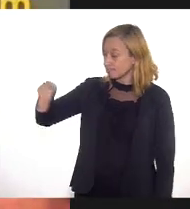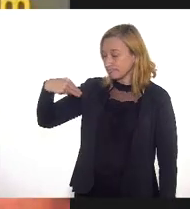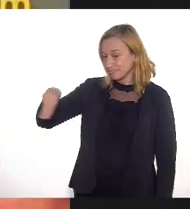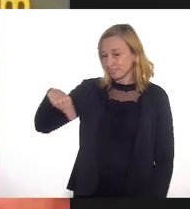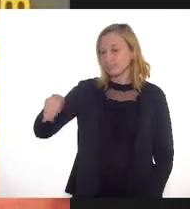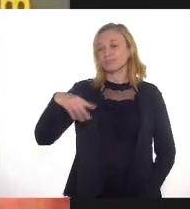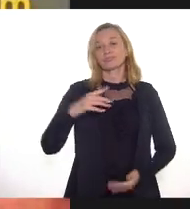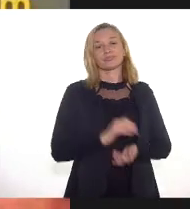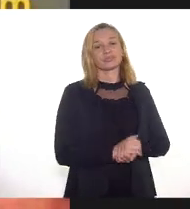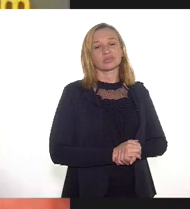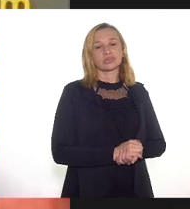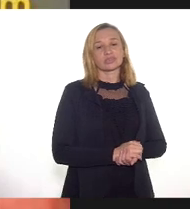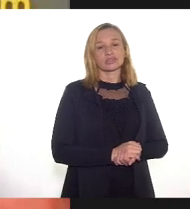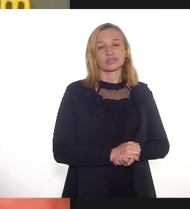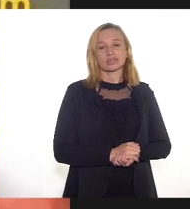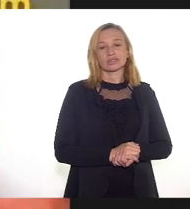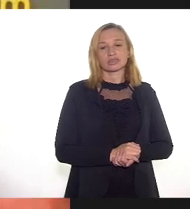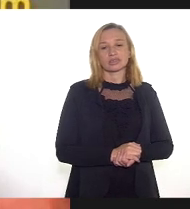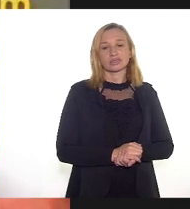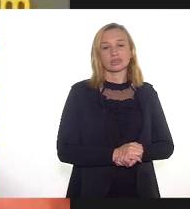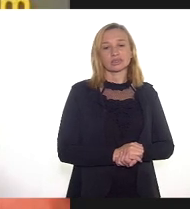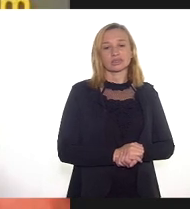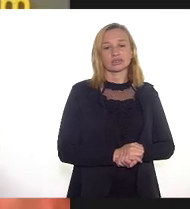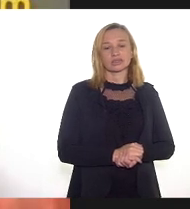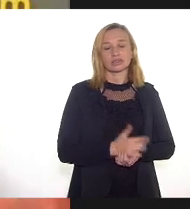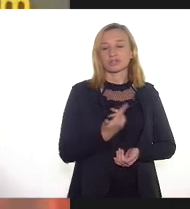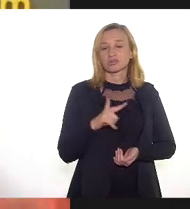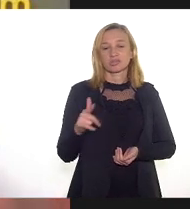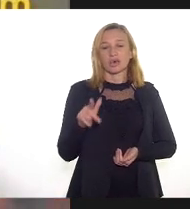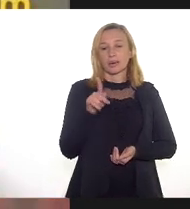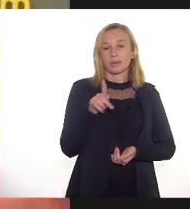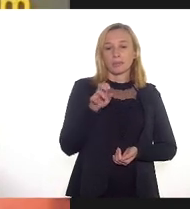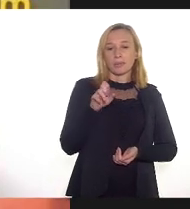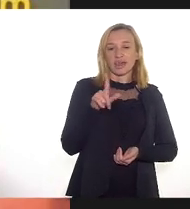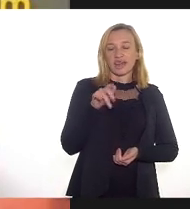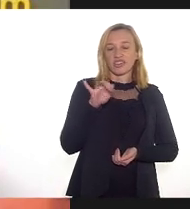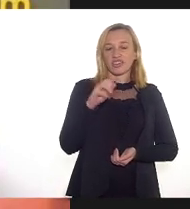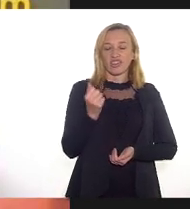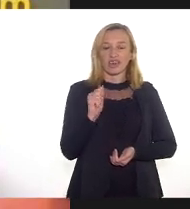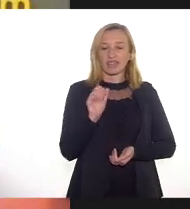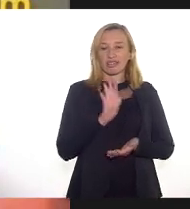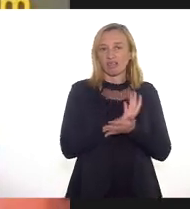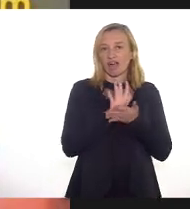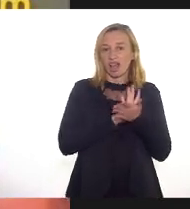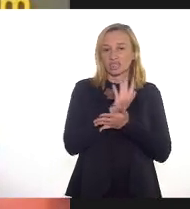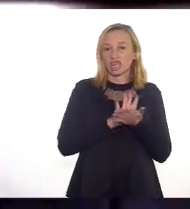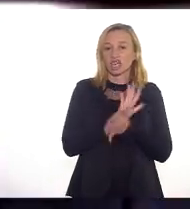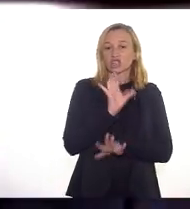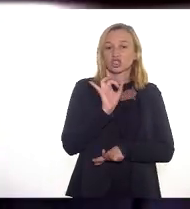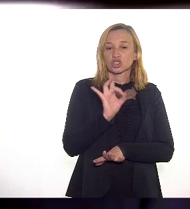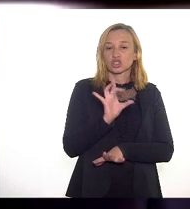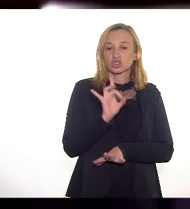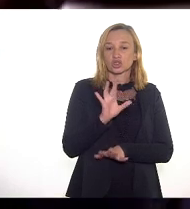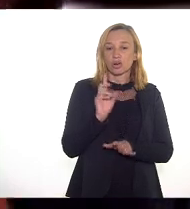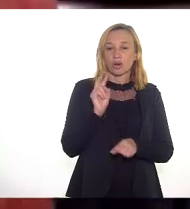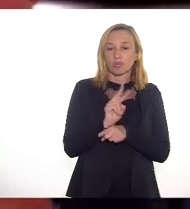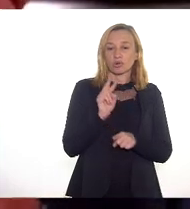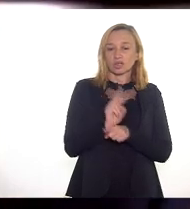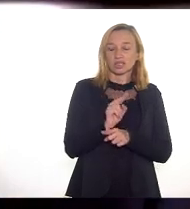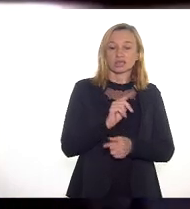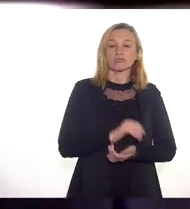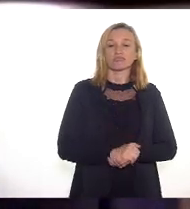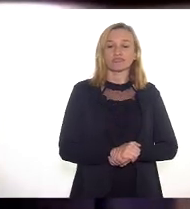Mink. Aqui não teve pegadinha de absolutamente nada. Aqui teve a defesa,